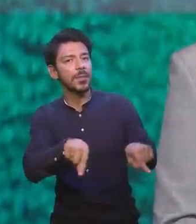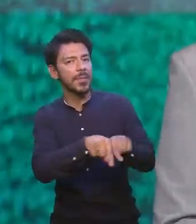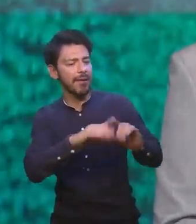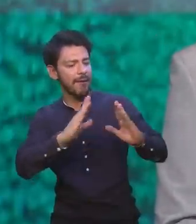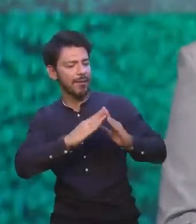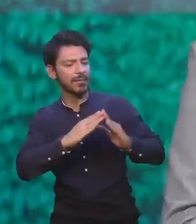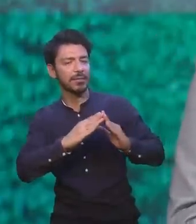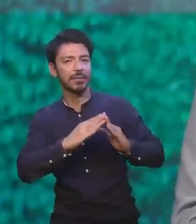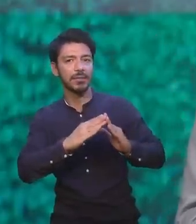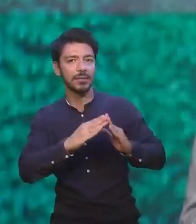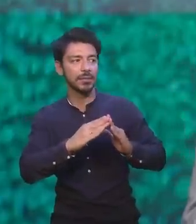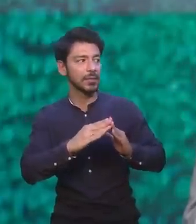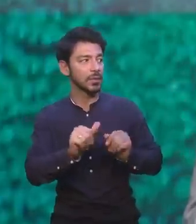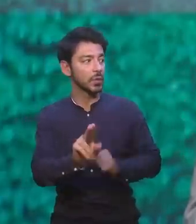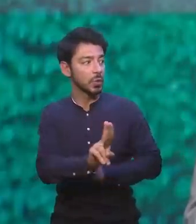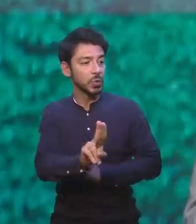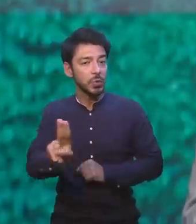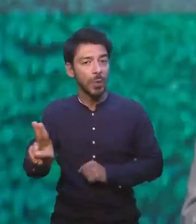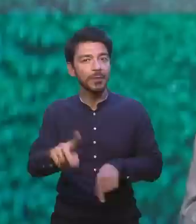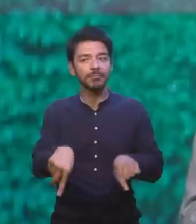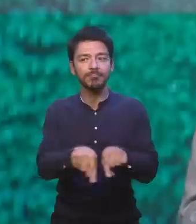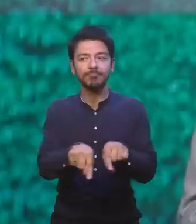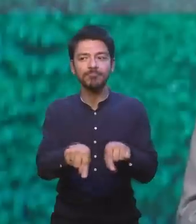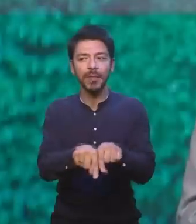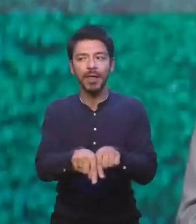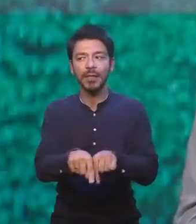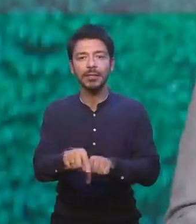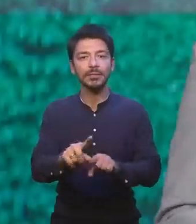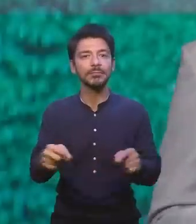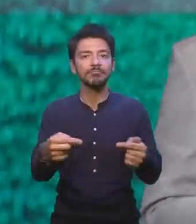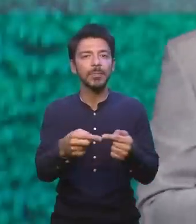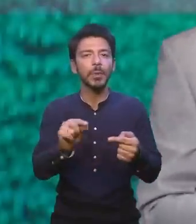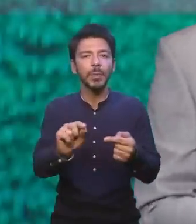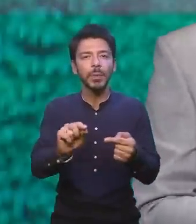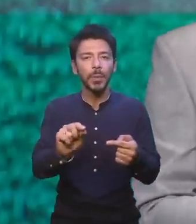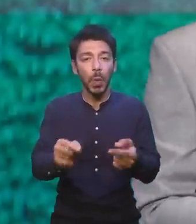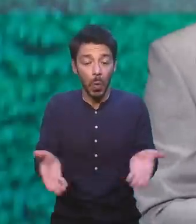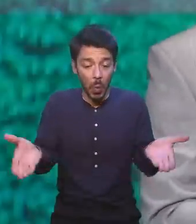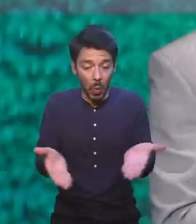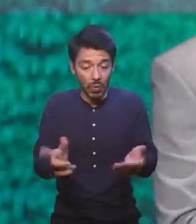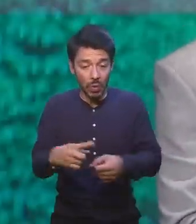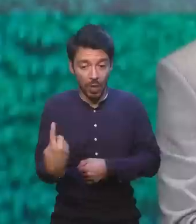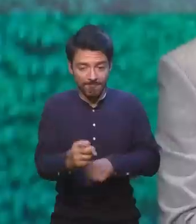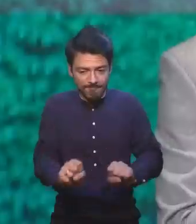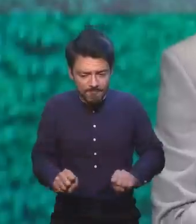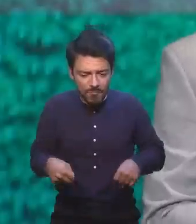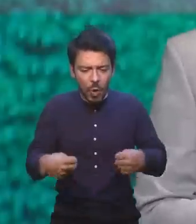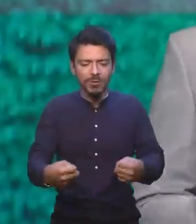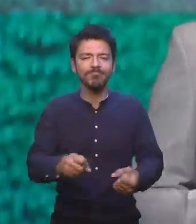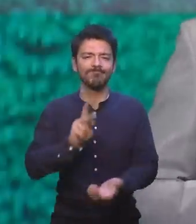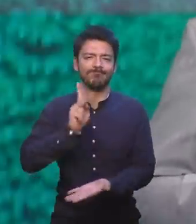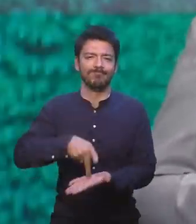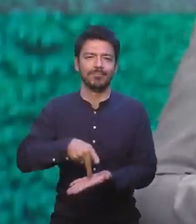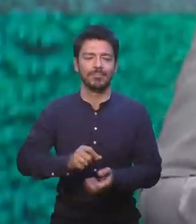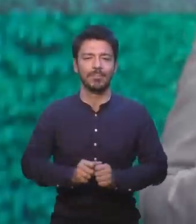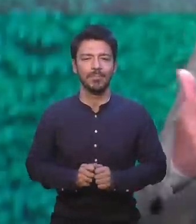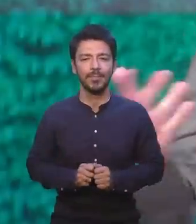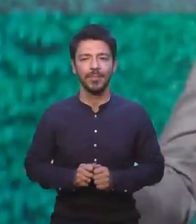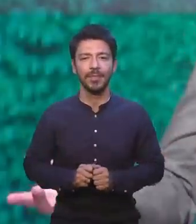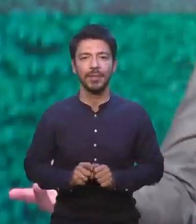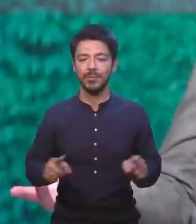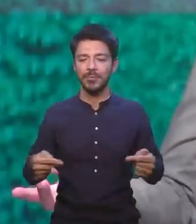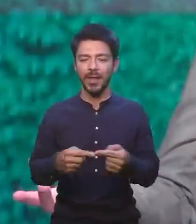em meu nome, a incompreensão alheia. Porque hoje nos esforçamos para uma vida